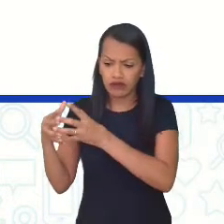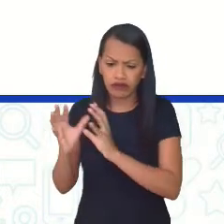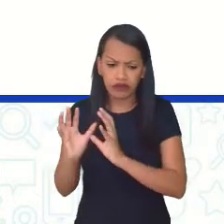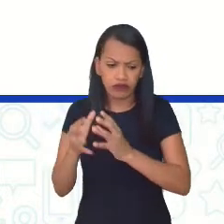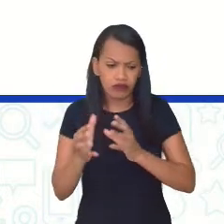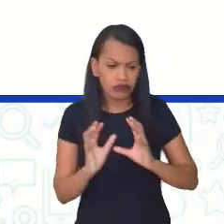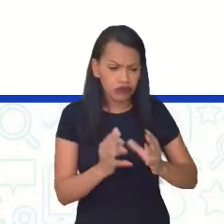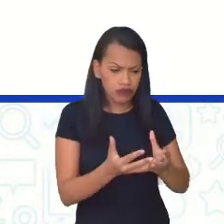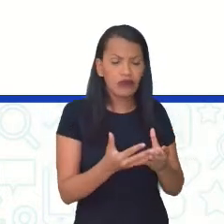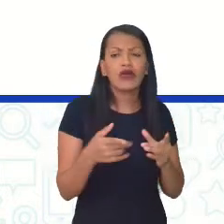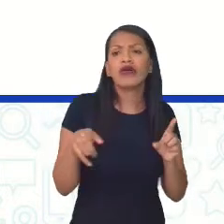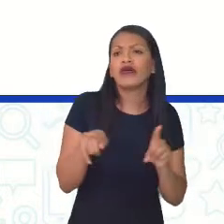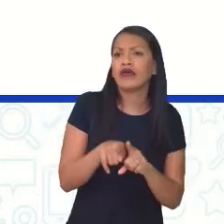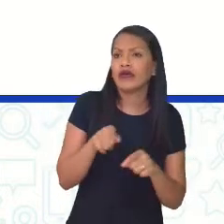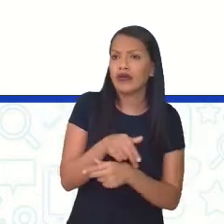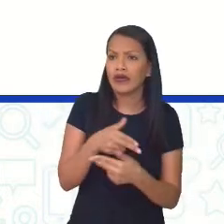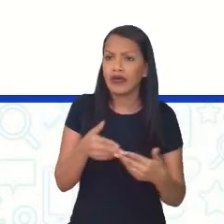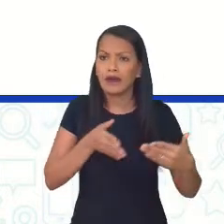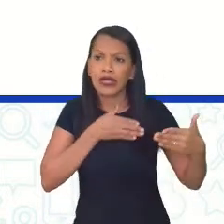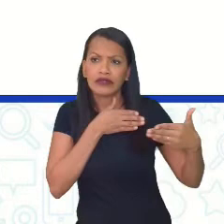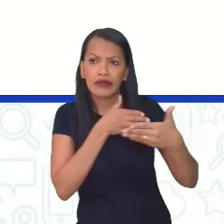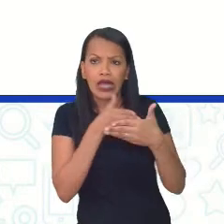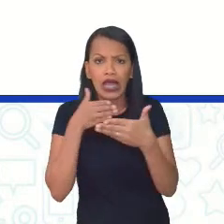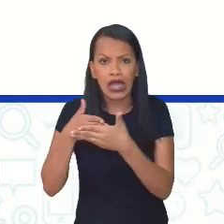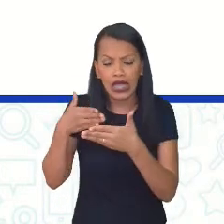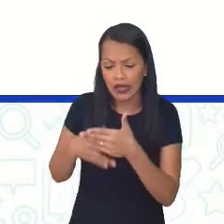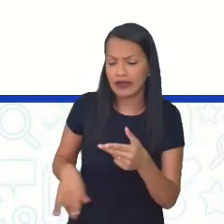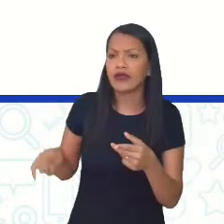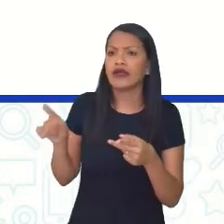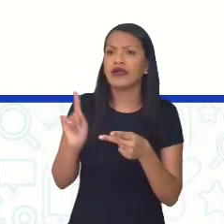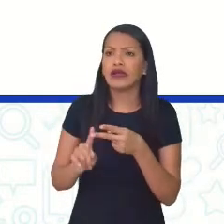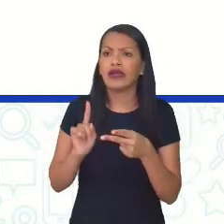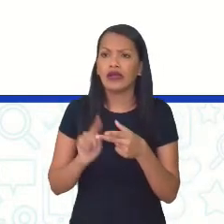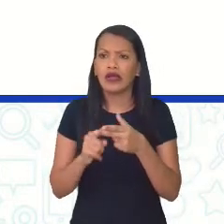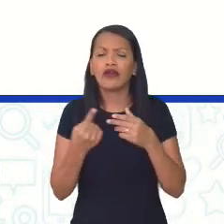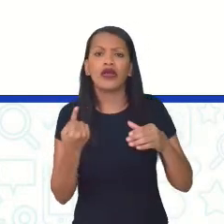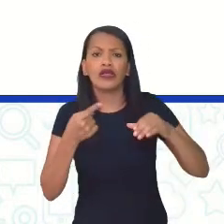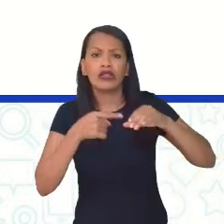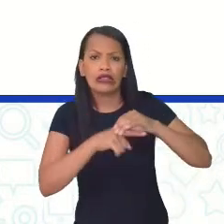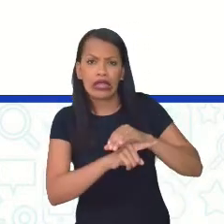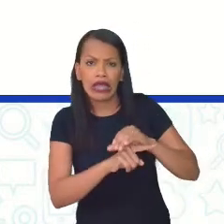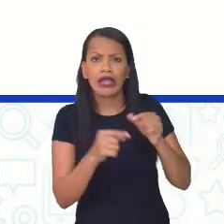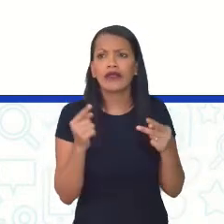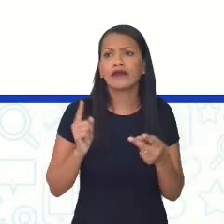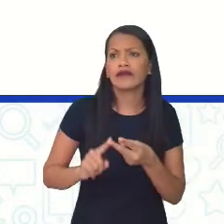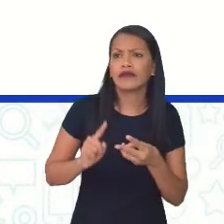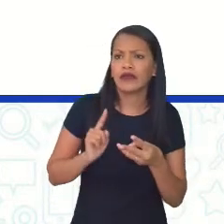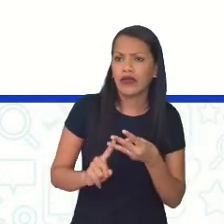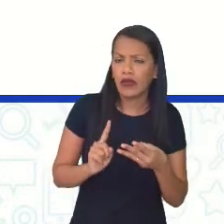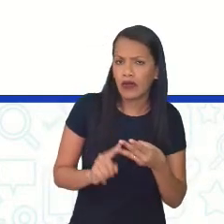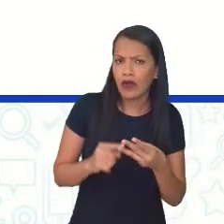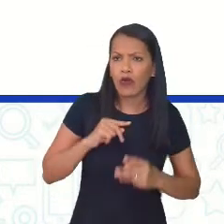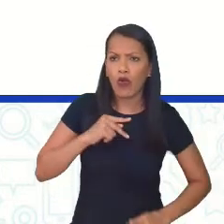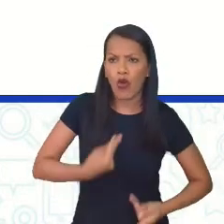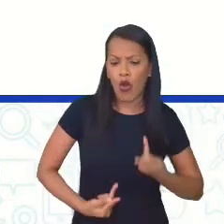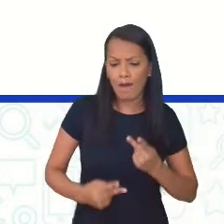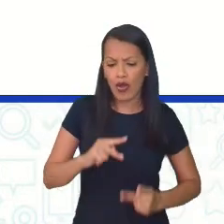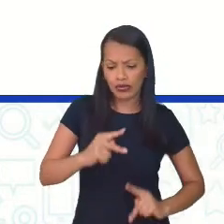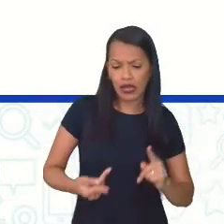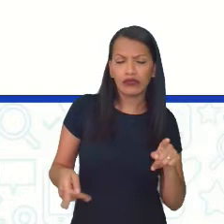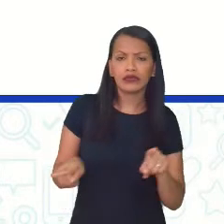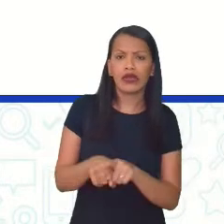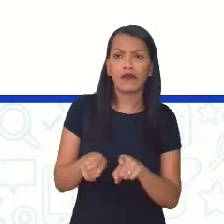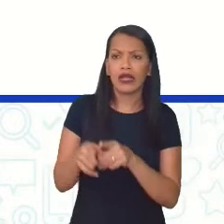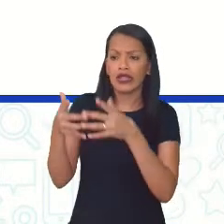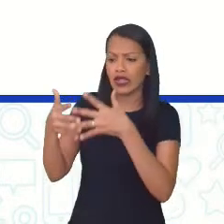Contraceptivos de barreira, contraceptivos intrauterinos, hormonais, naturais e também